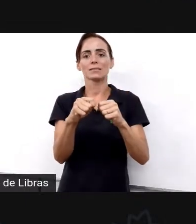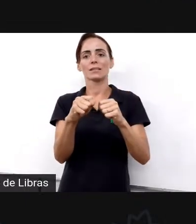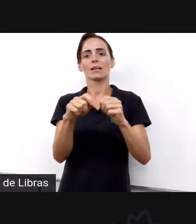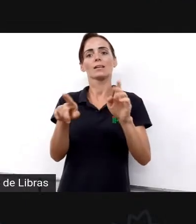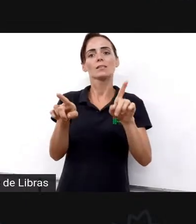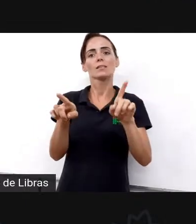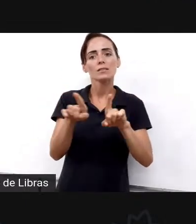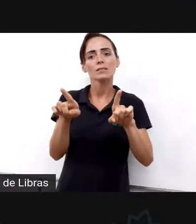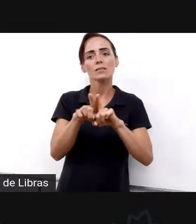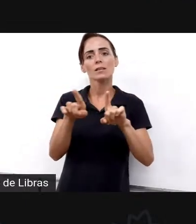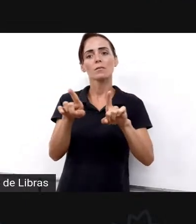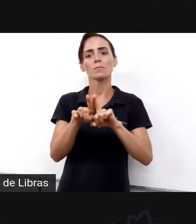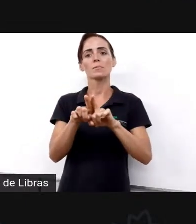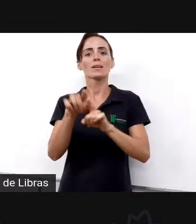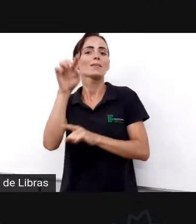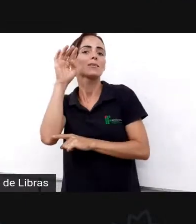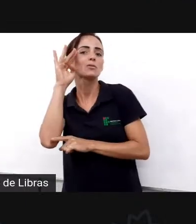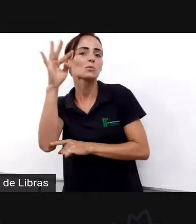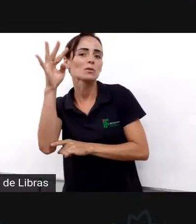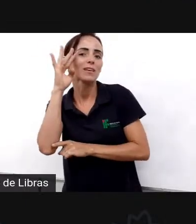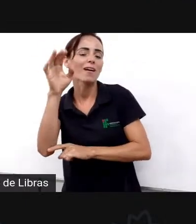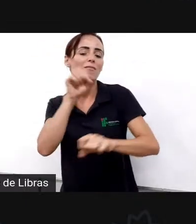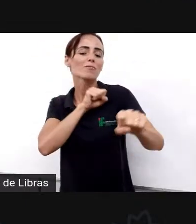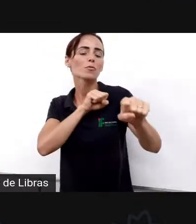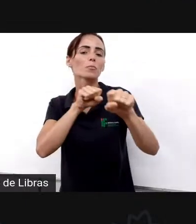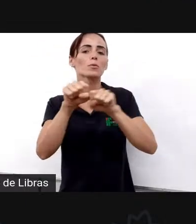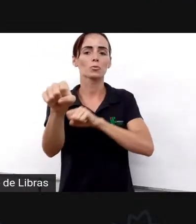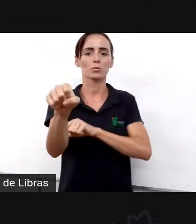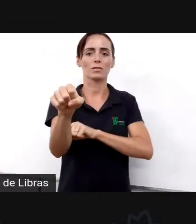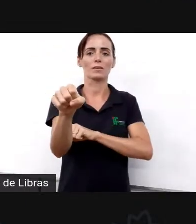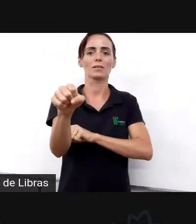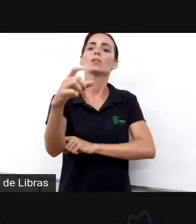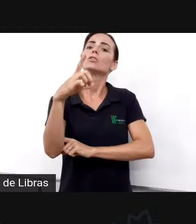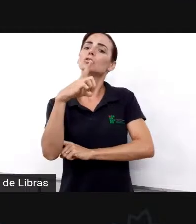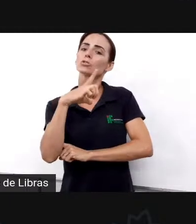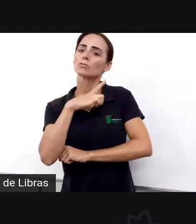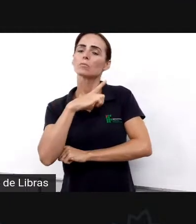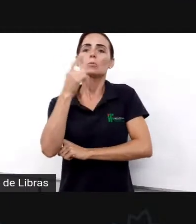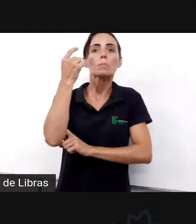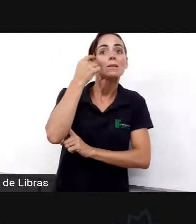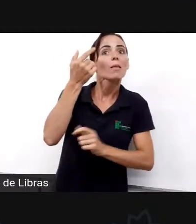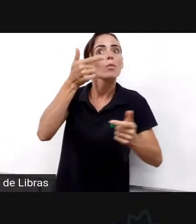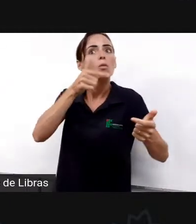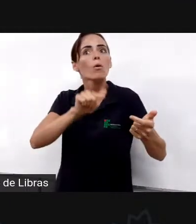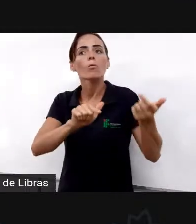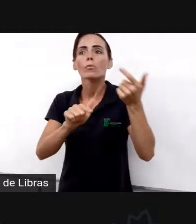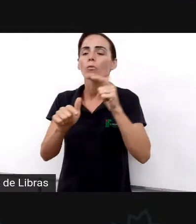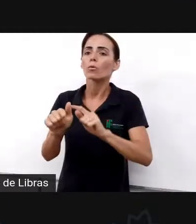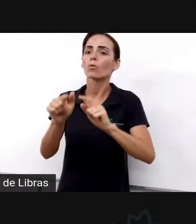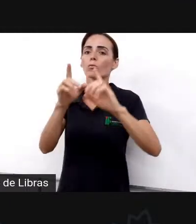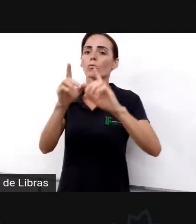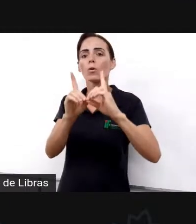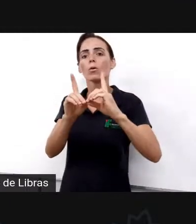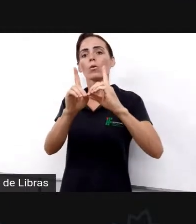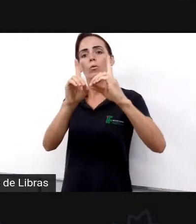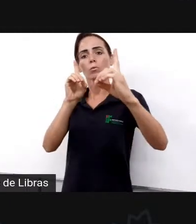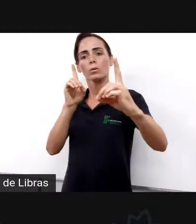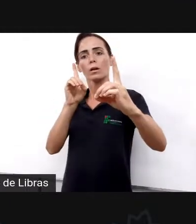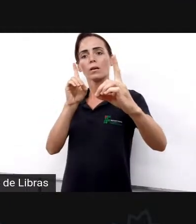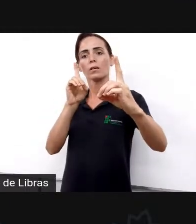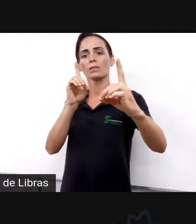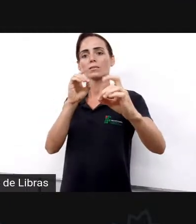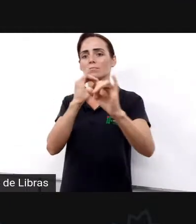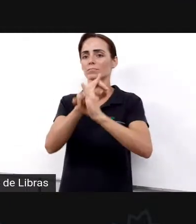adio da tão sonhada formatura, que tivemos que repensar para o formato online, devido ao